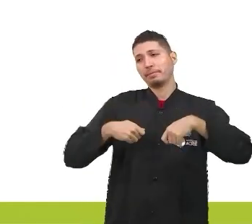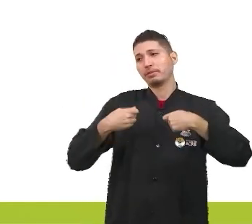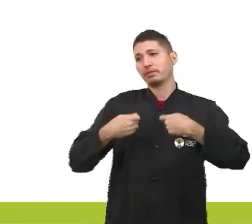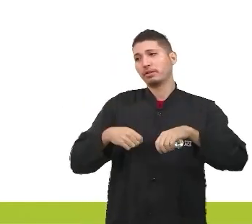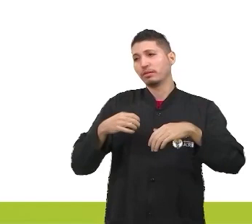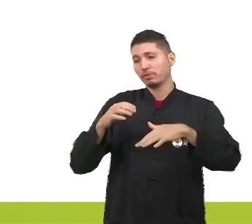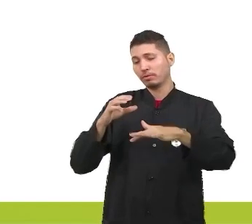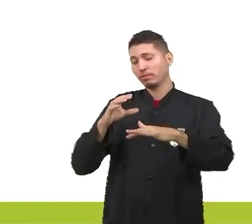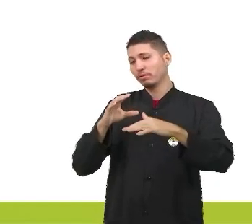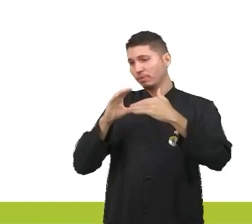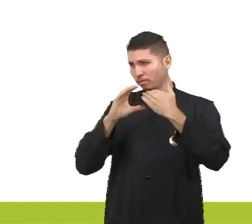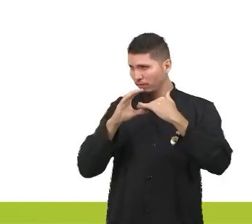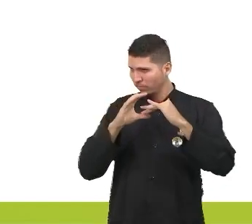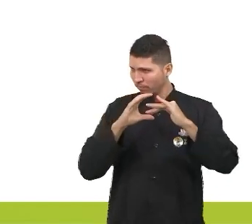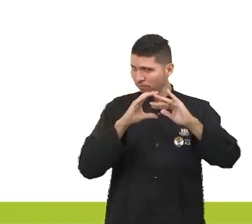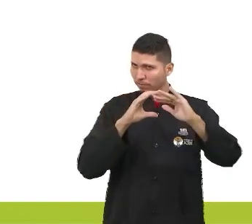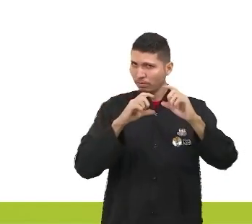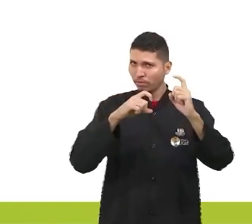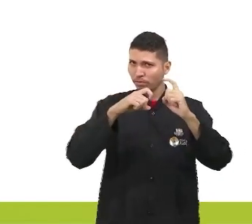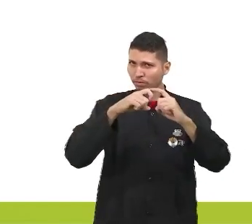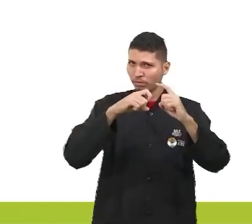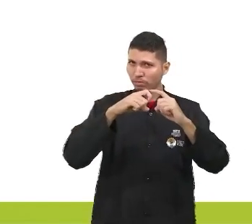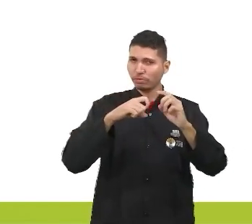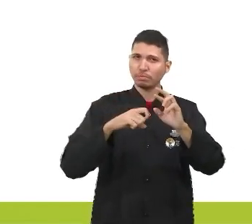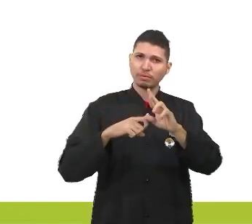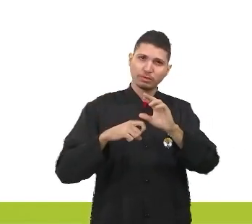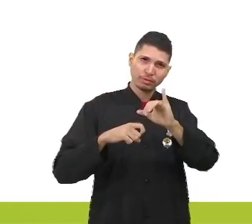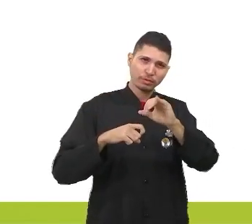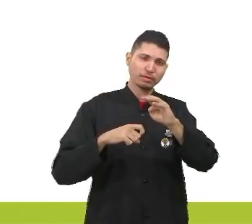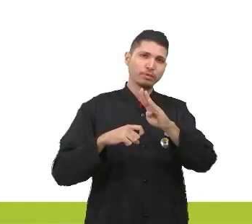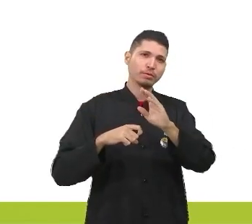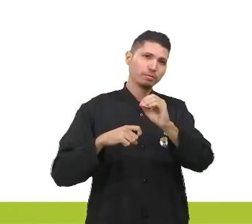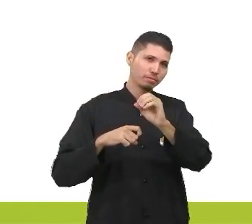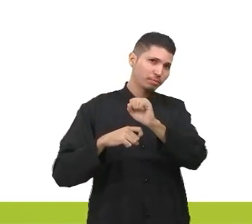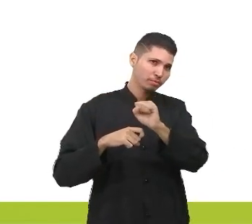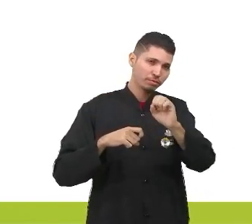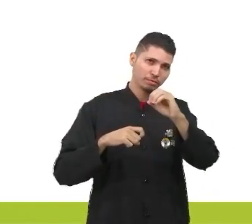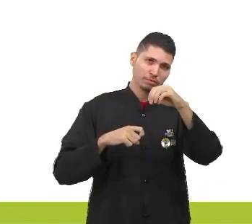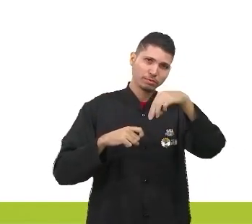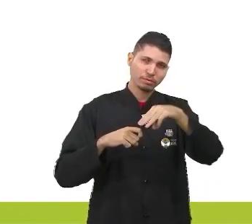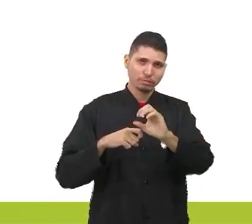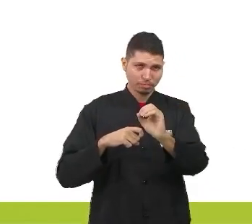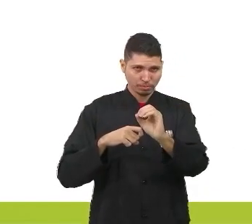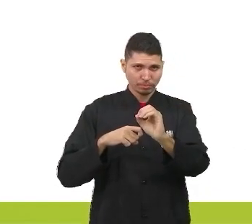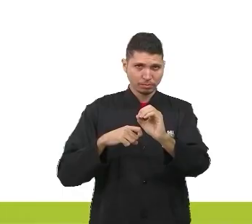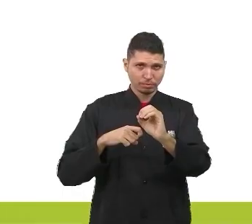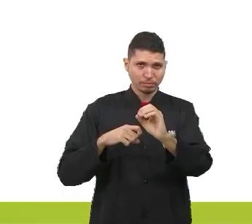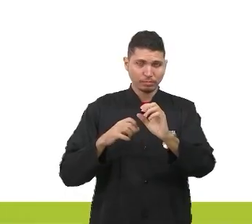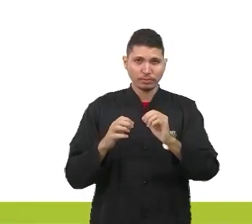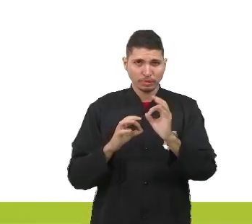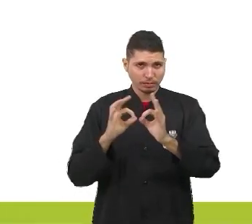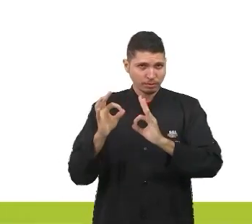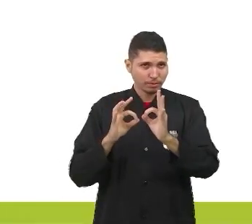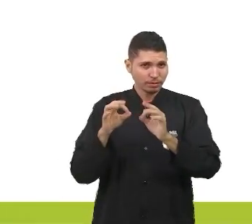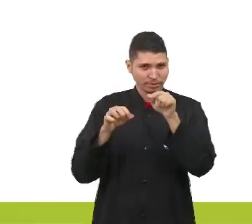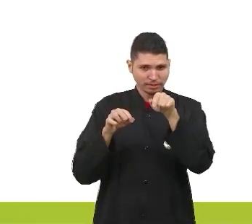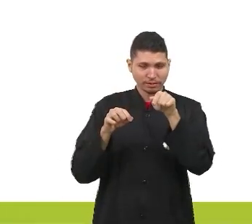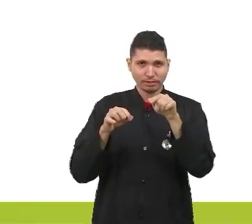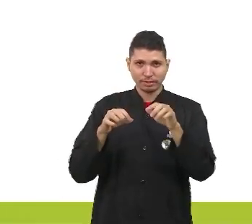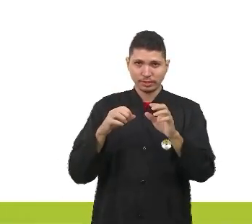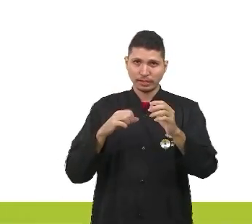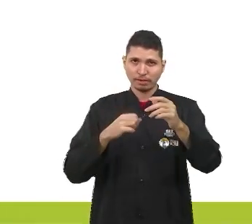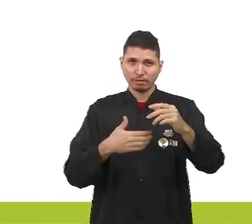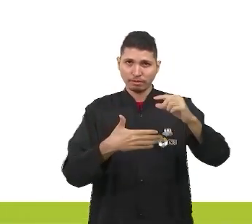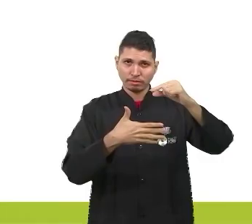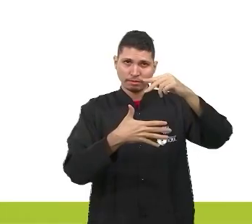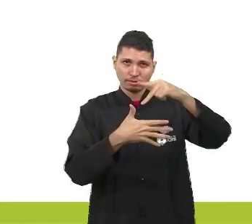uma mensagem ao Dr. Ribossomo. Lembra, ribossomo é aquela organela que sintetiza proteínas. Do departamento